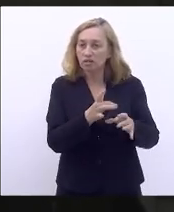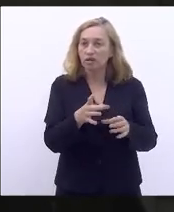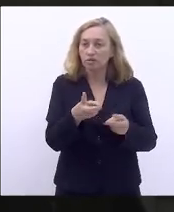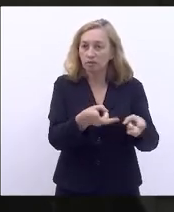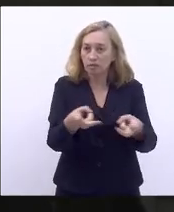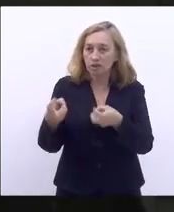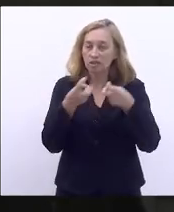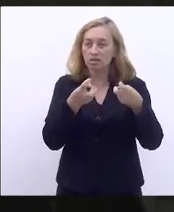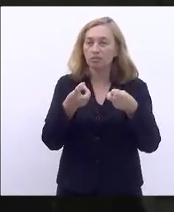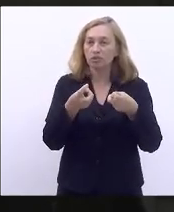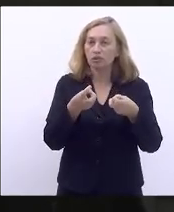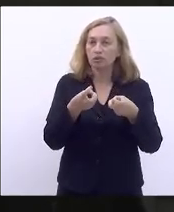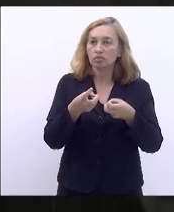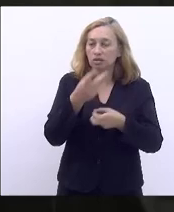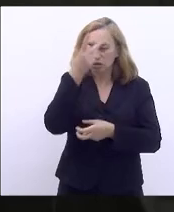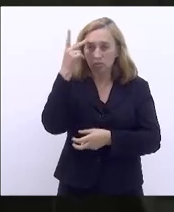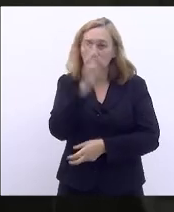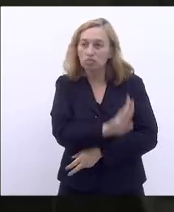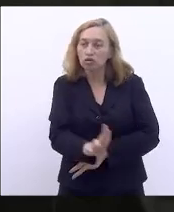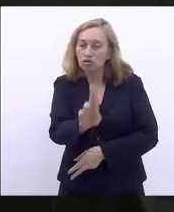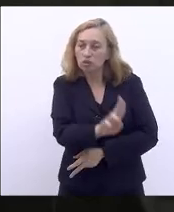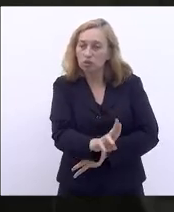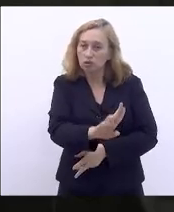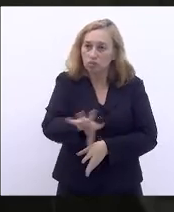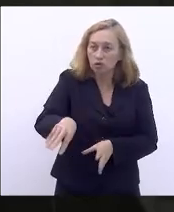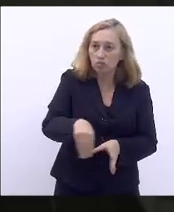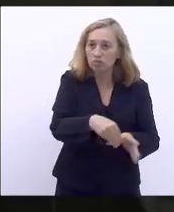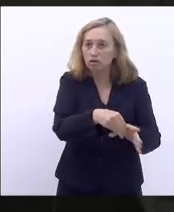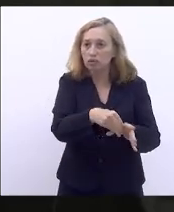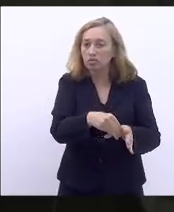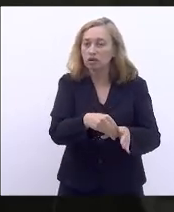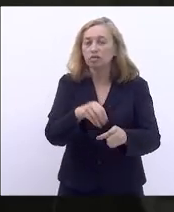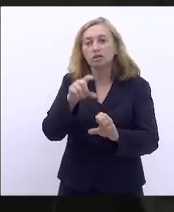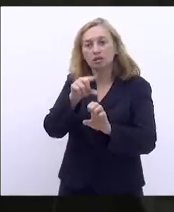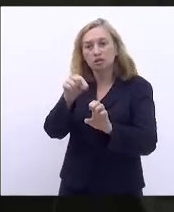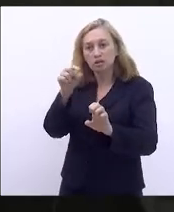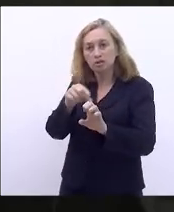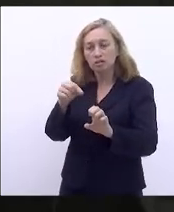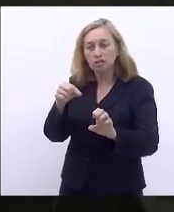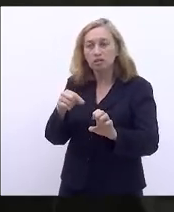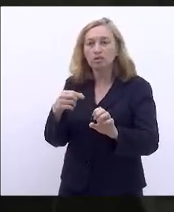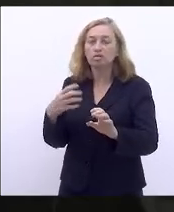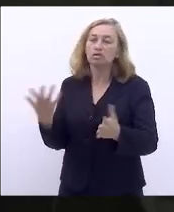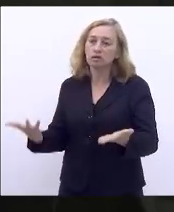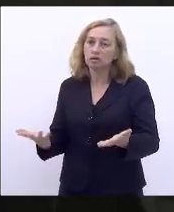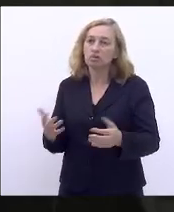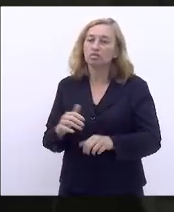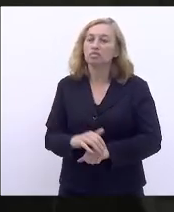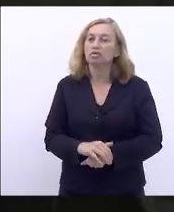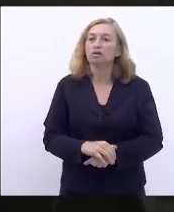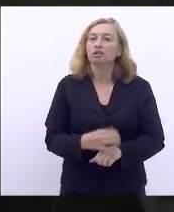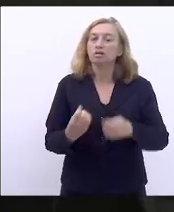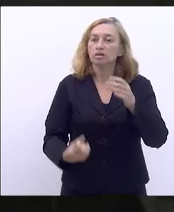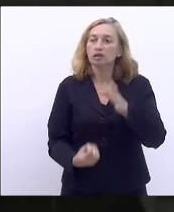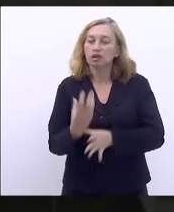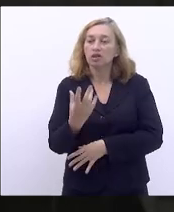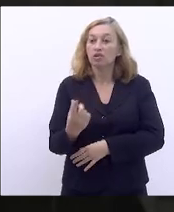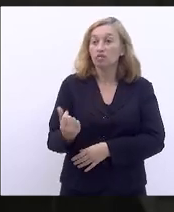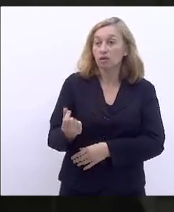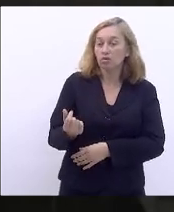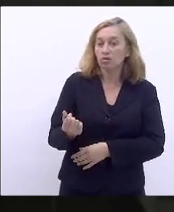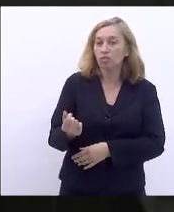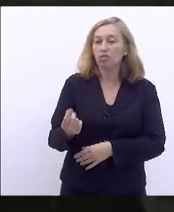dos consumidores de que o engajamento empresarial nessas iniciativas cria valor. E